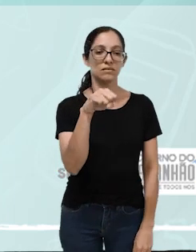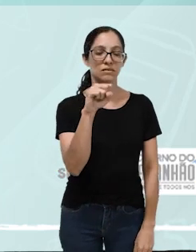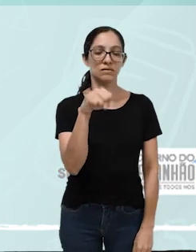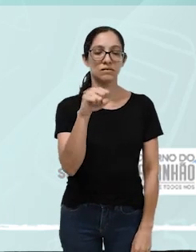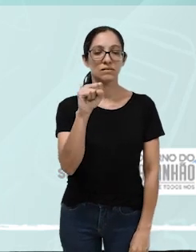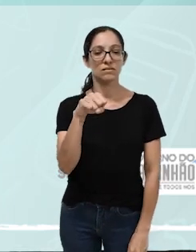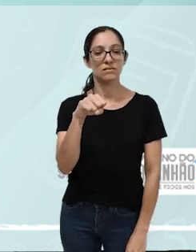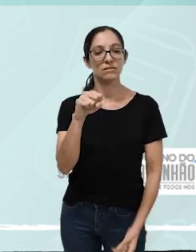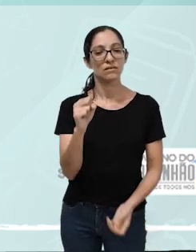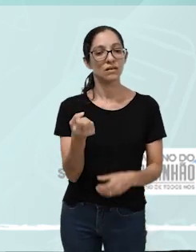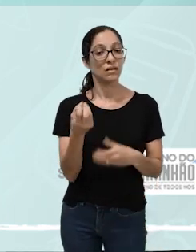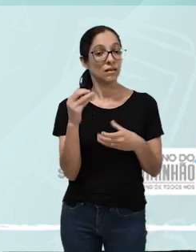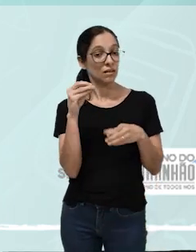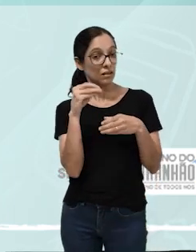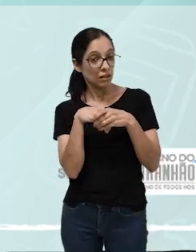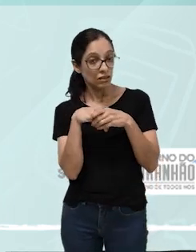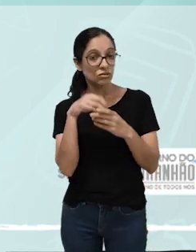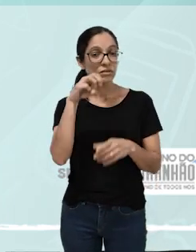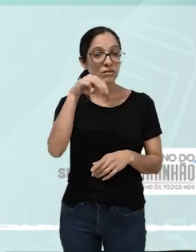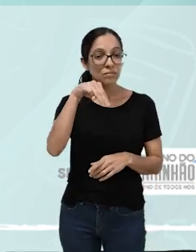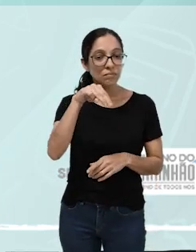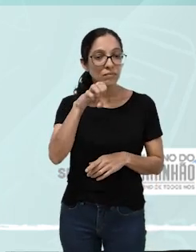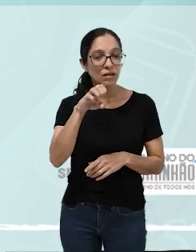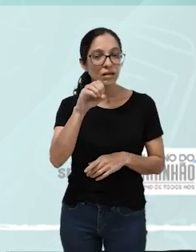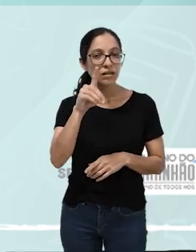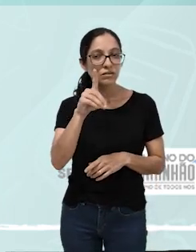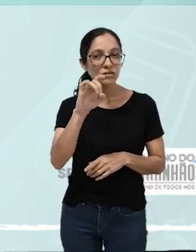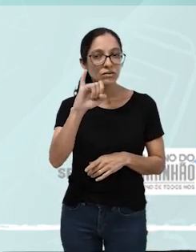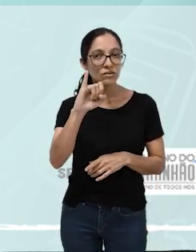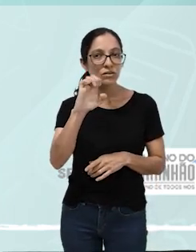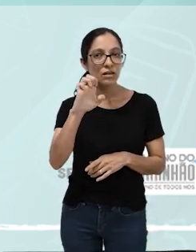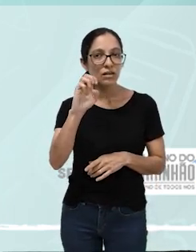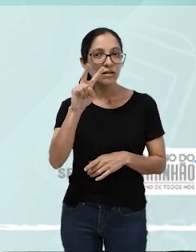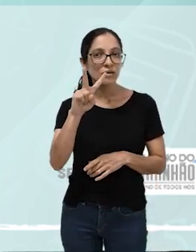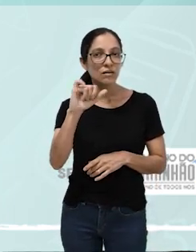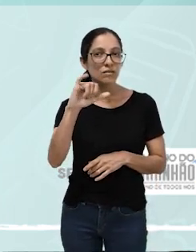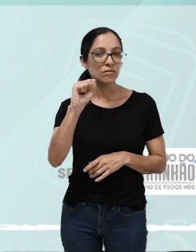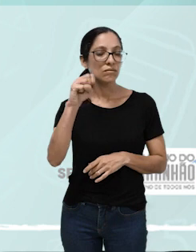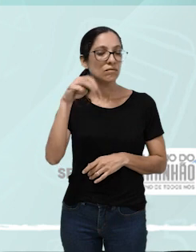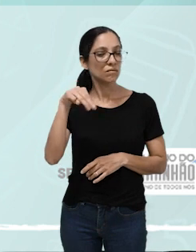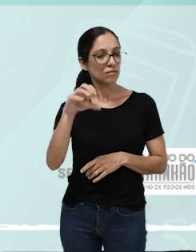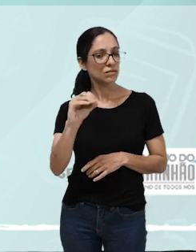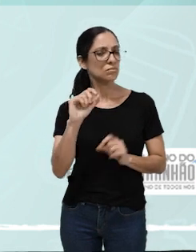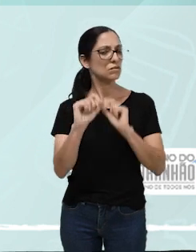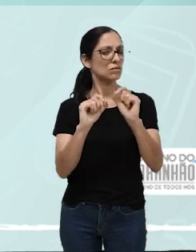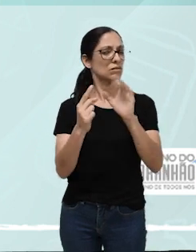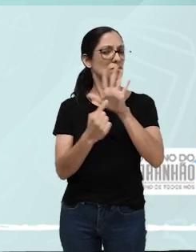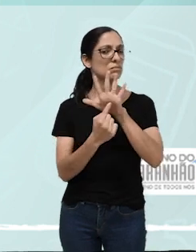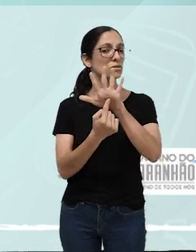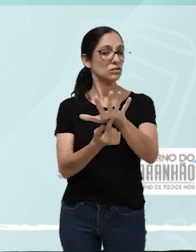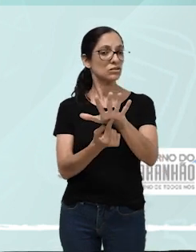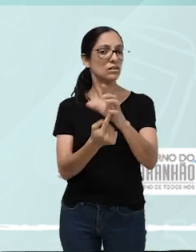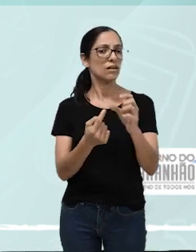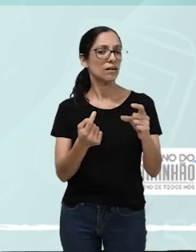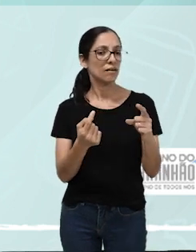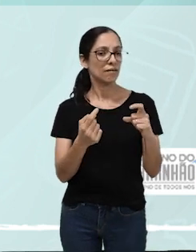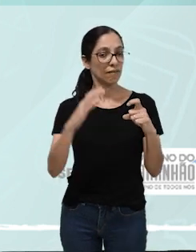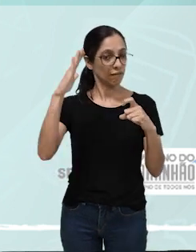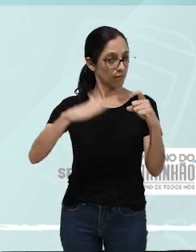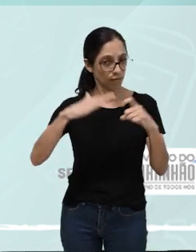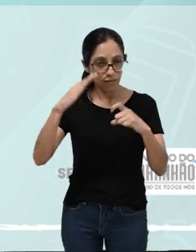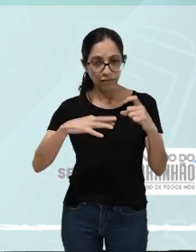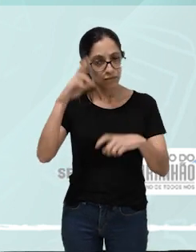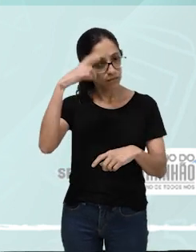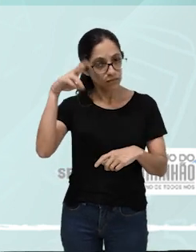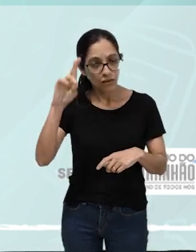né dentro desse medieviewismo nesse médio que é abordar lendas religiosidades